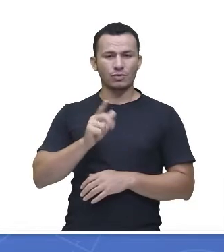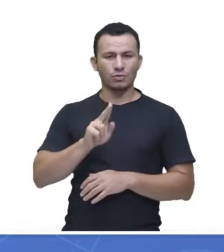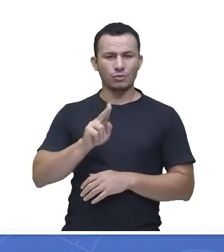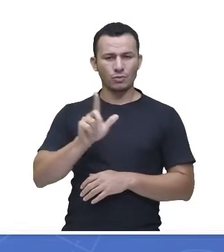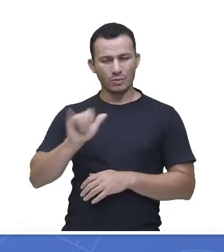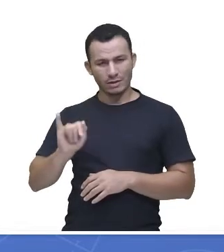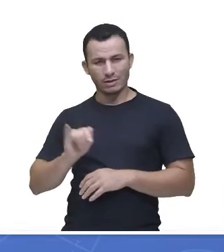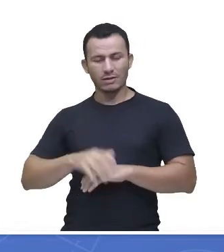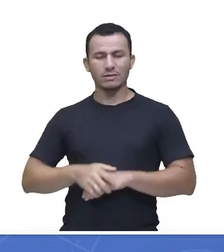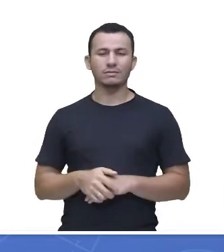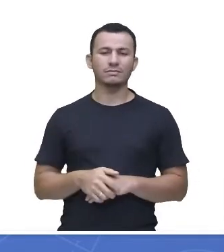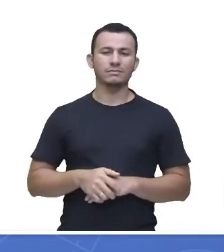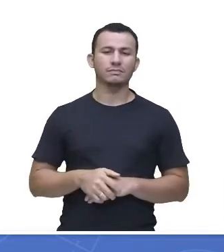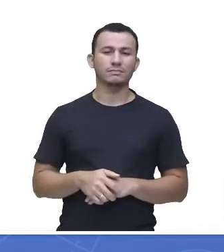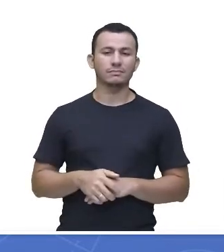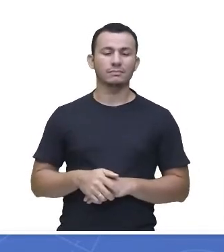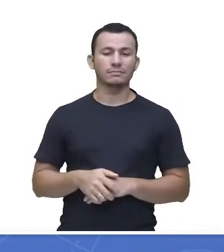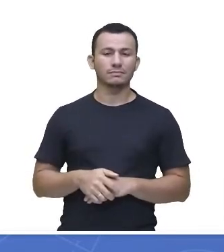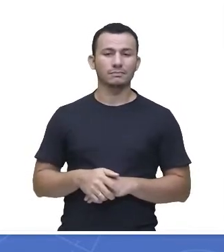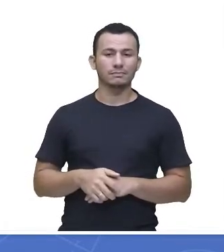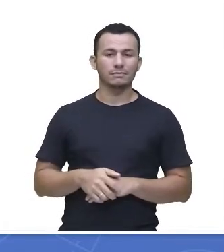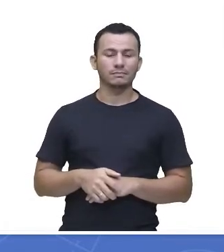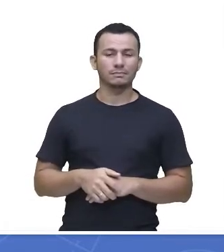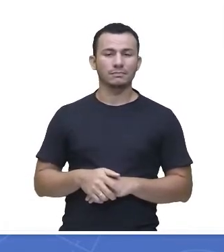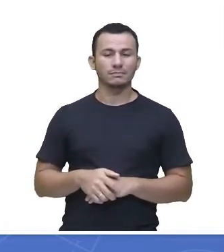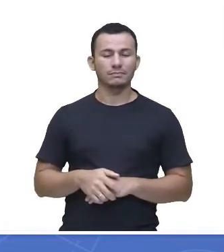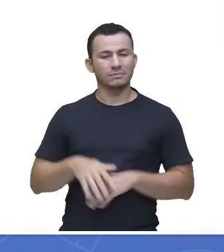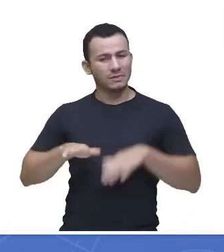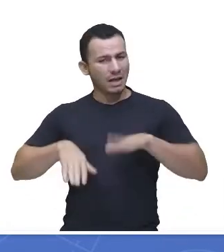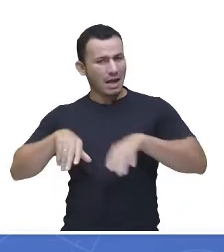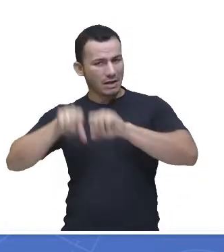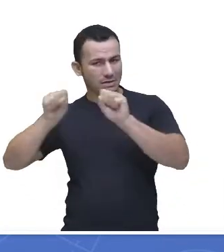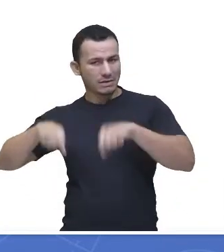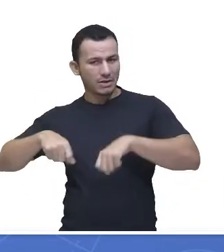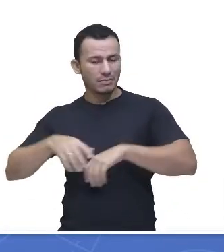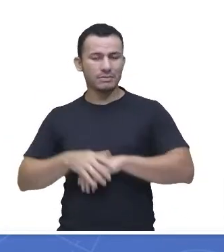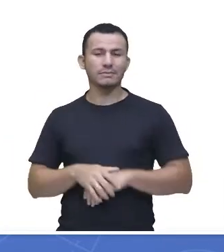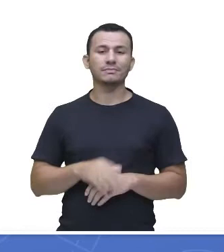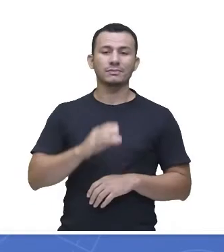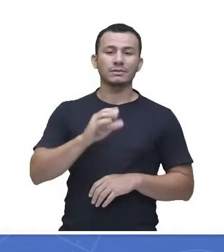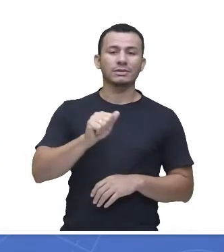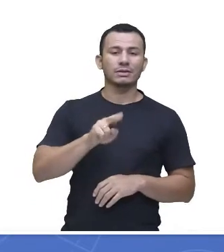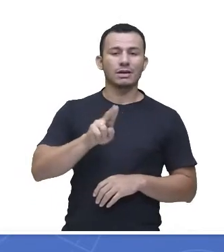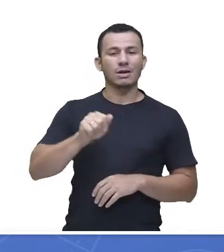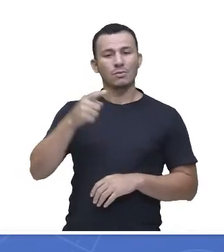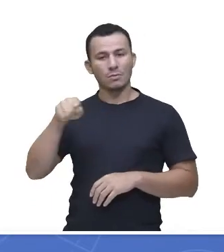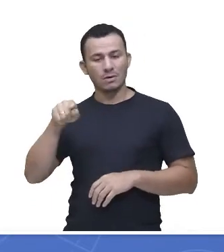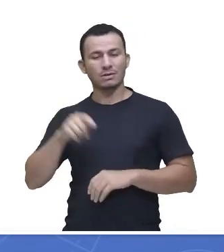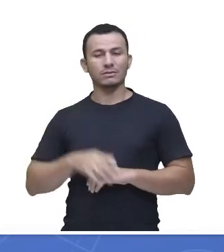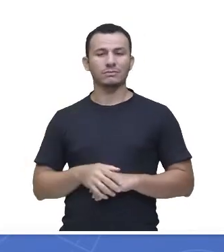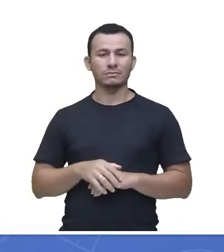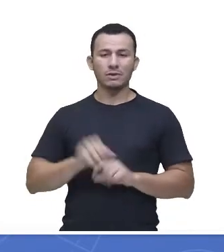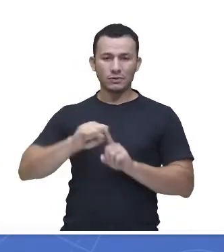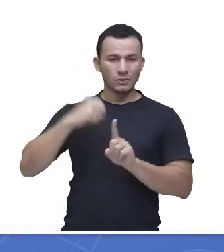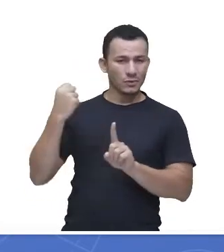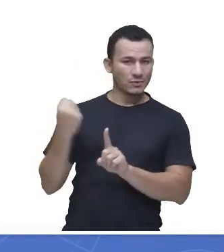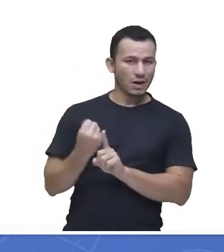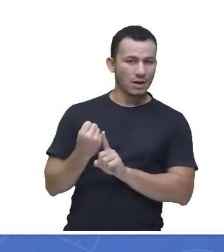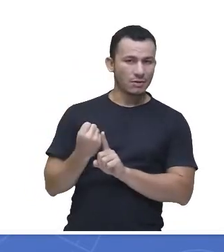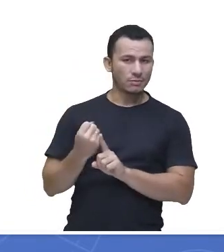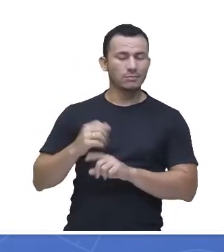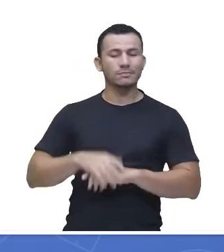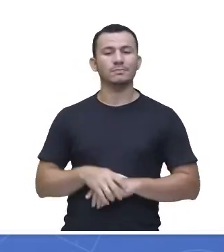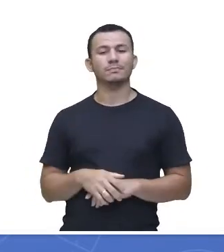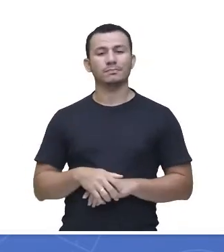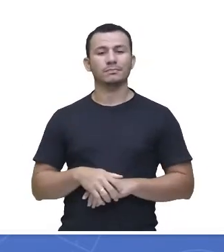participando. Vamos ver, Julie, se seria o sistema. O Cauã Castro está dizendo que é social, divergiu de você um